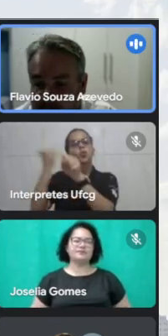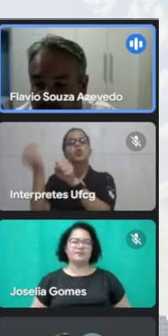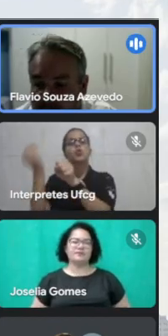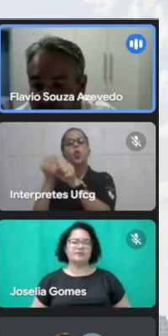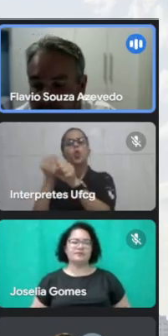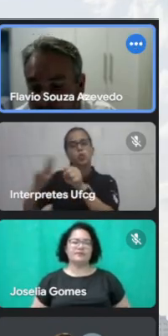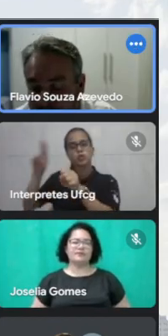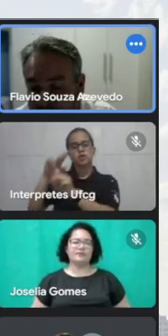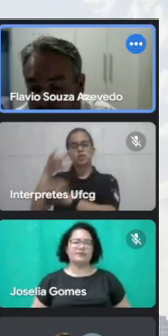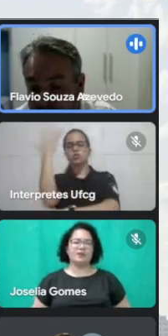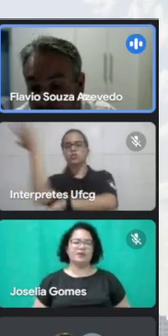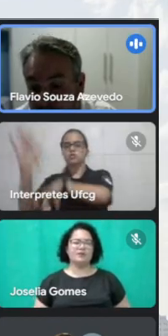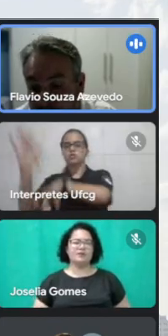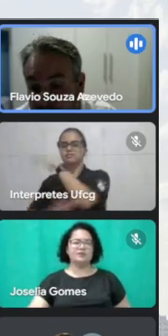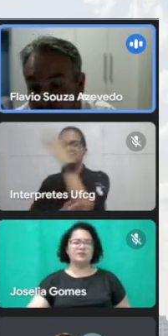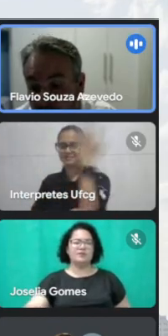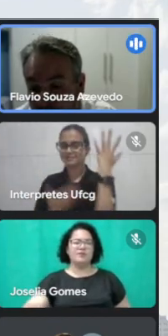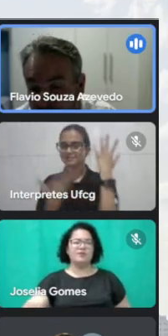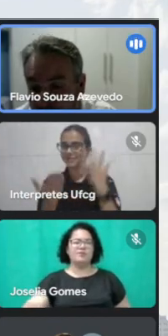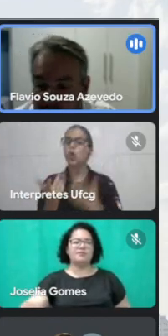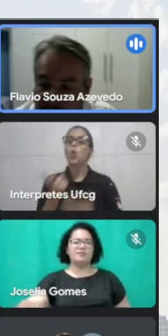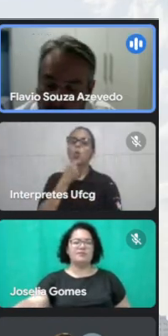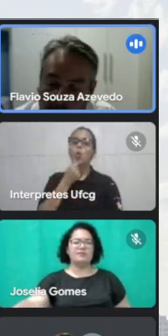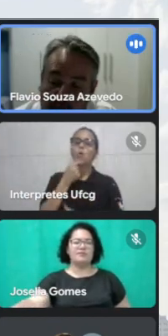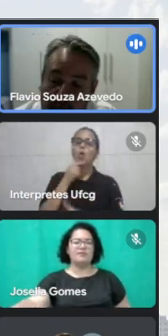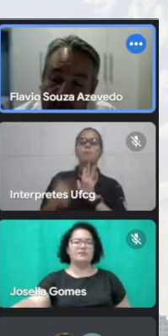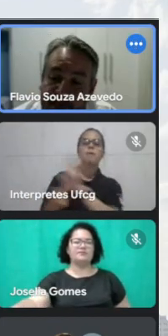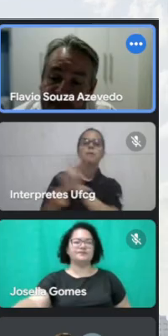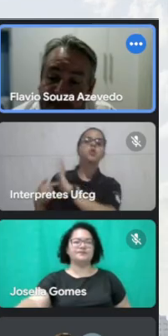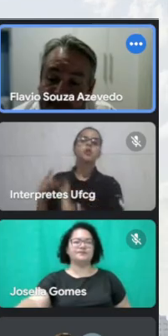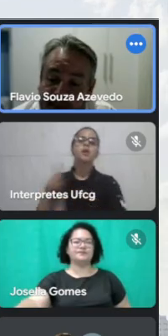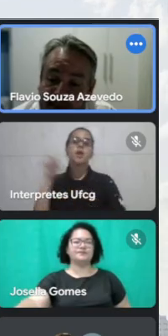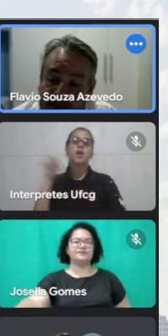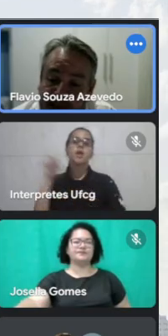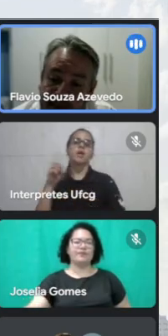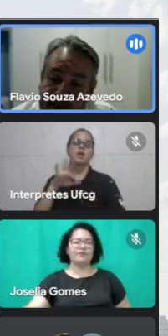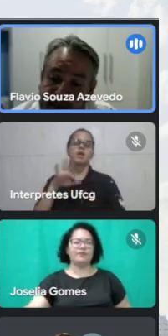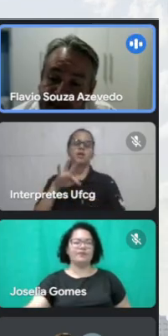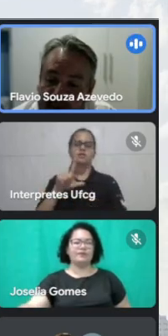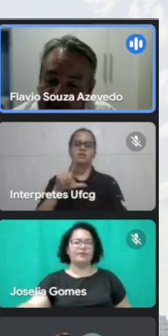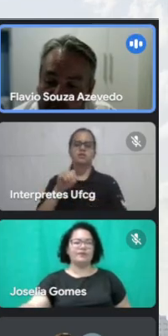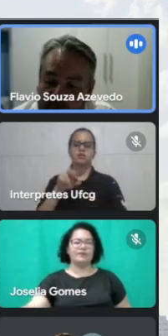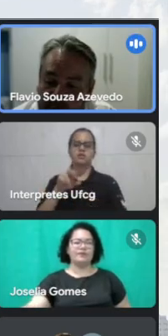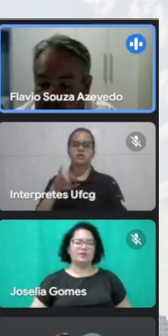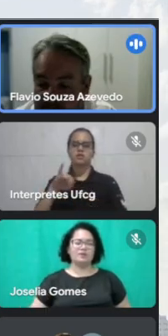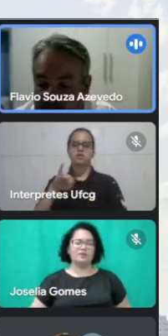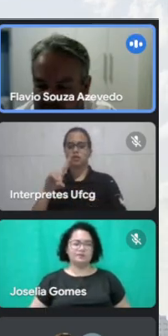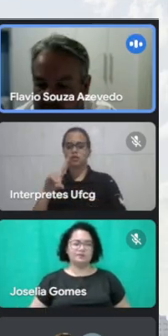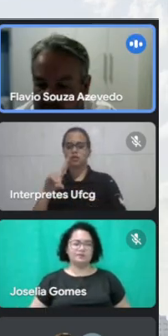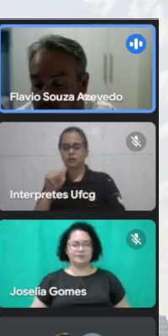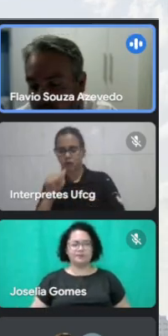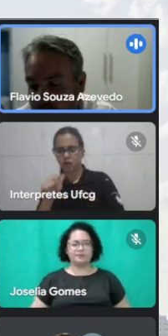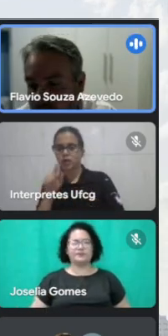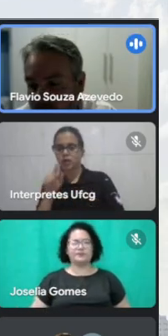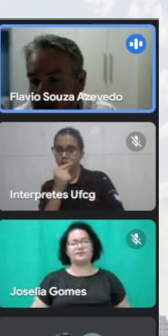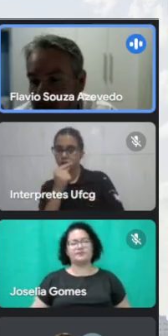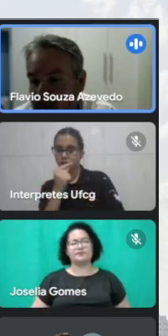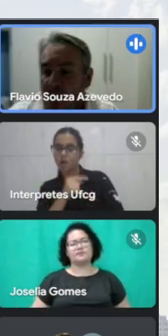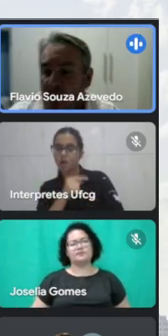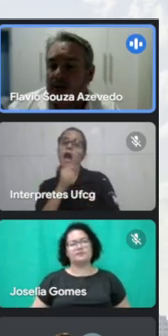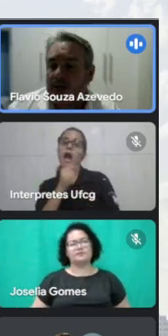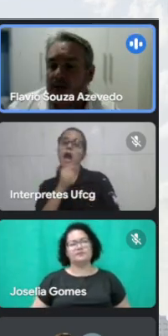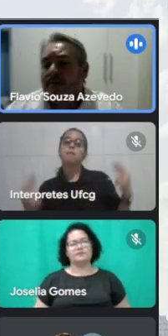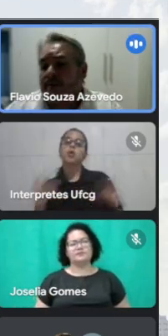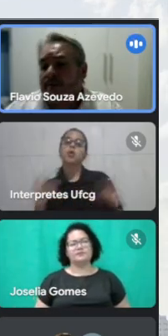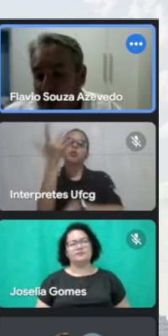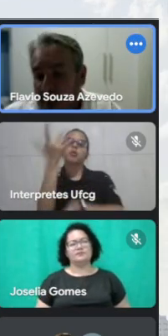traz aí esse tipo, né, em Orlando, na Flórida, que é com esse cipreste americano, né, esse tipo de